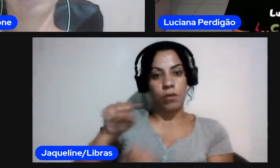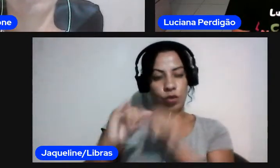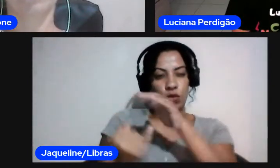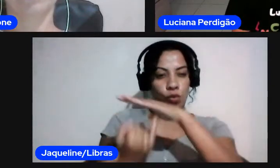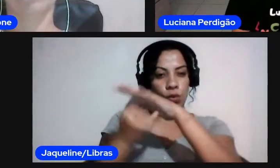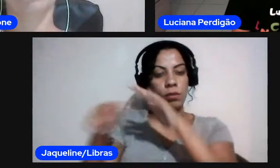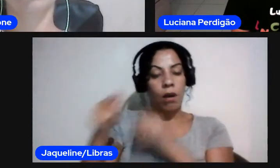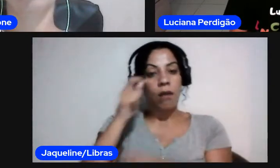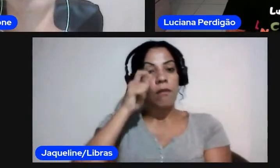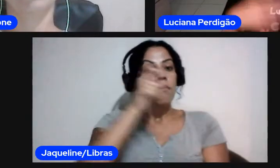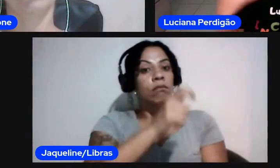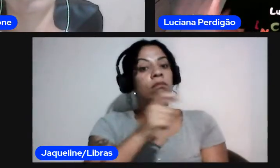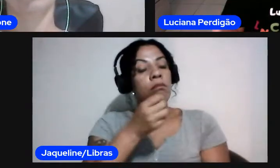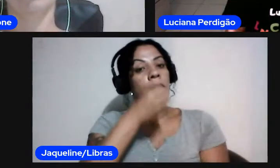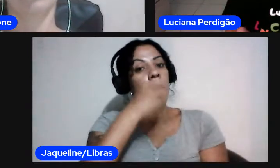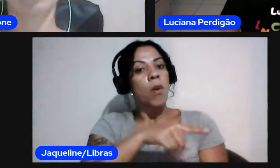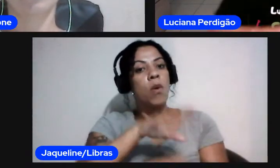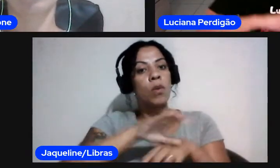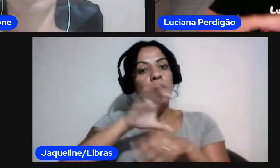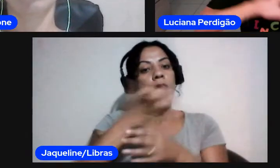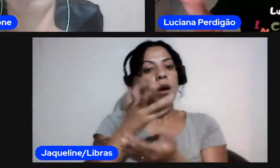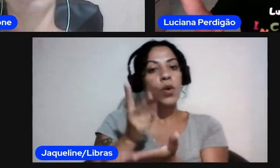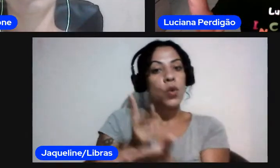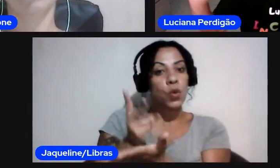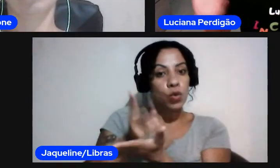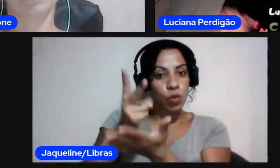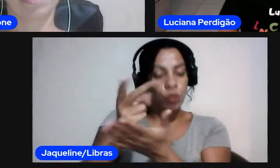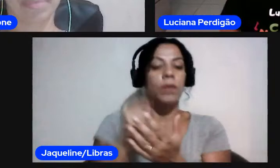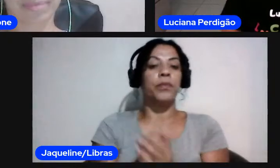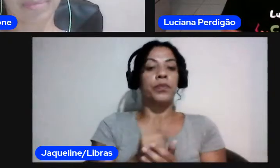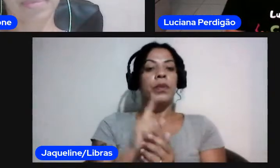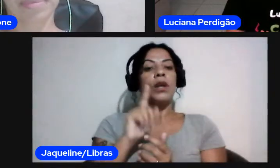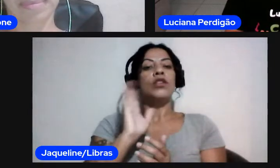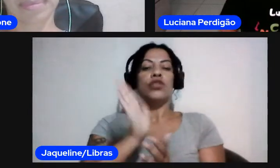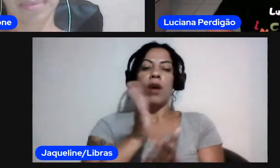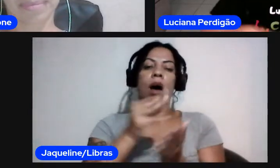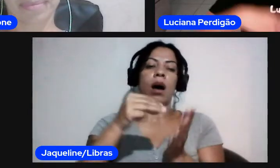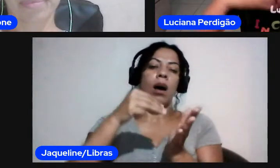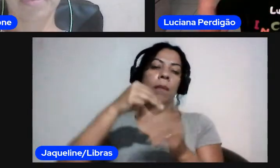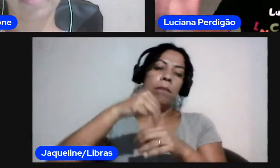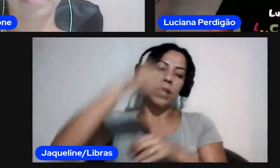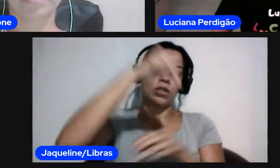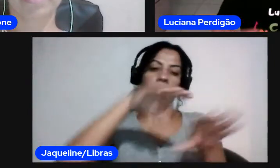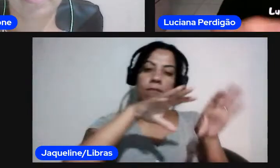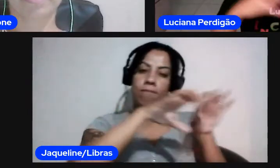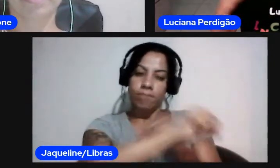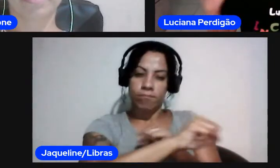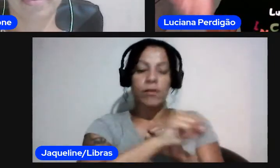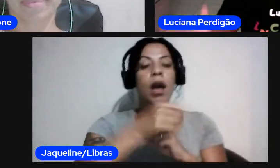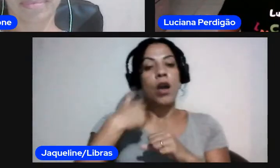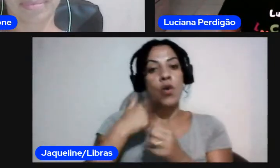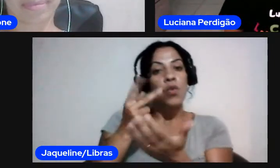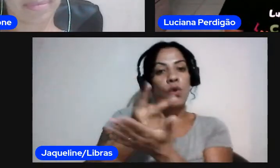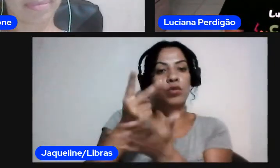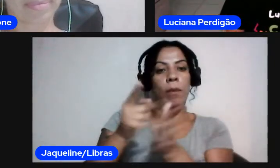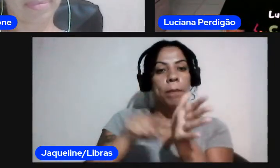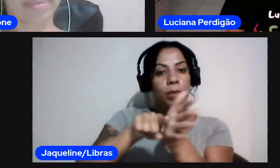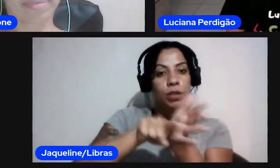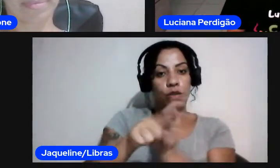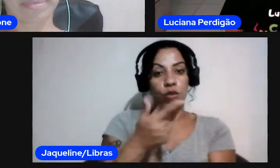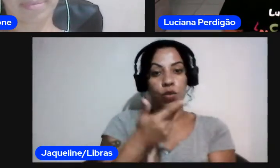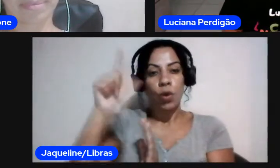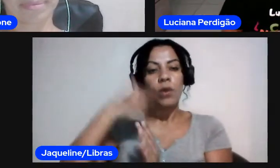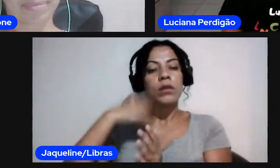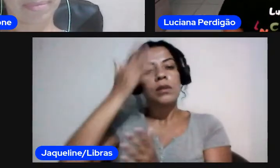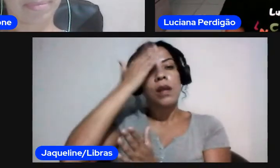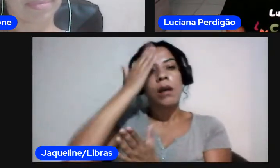desse curso. Eu fiz uma outra pesquisa, aí já tinha terminado o mestrado, mas fiz um levantamento com outros cursos